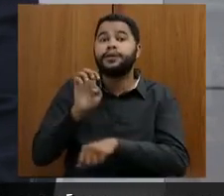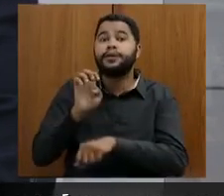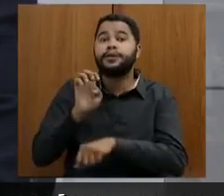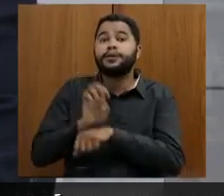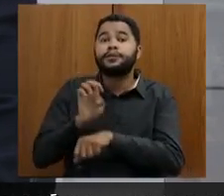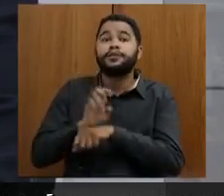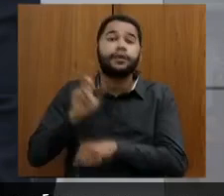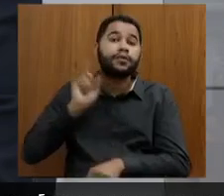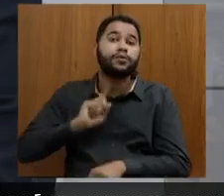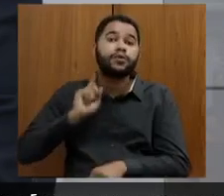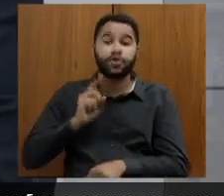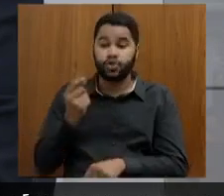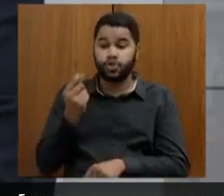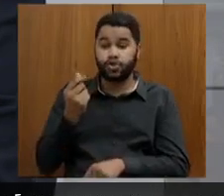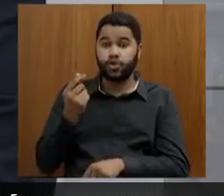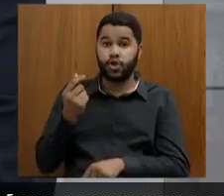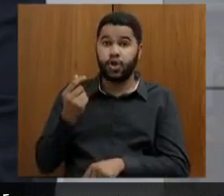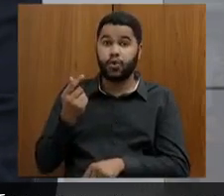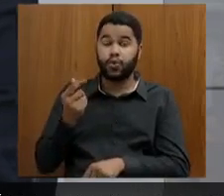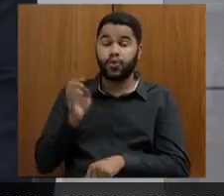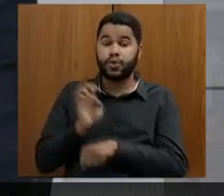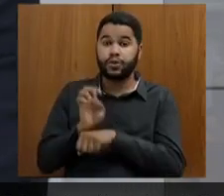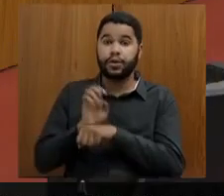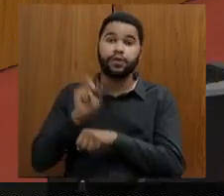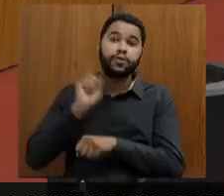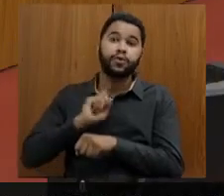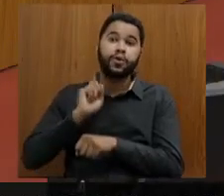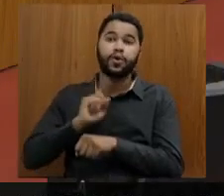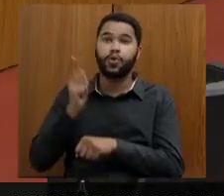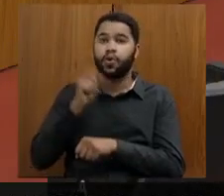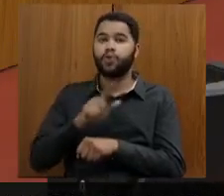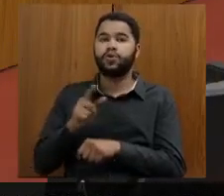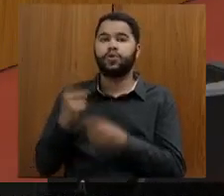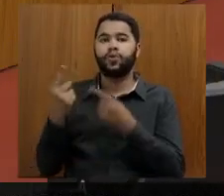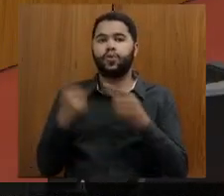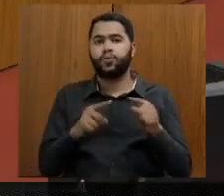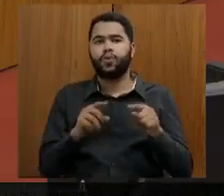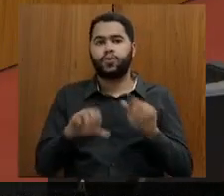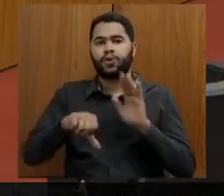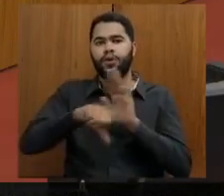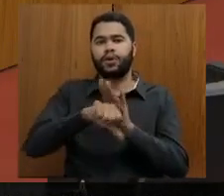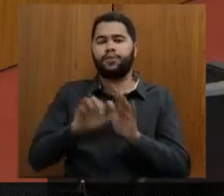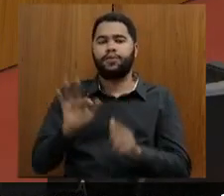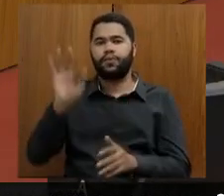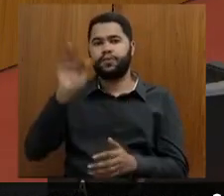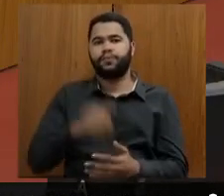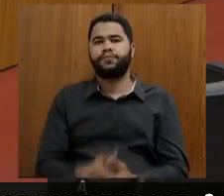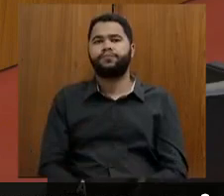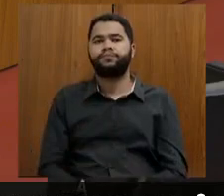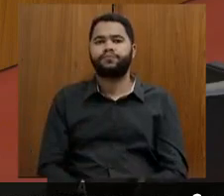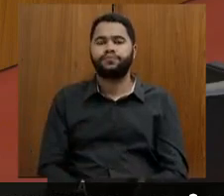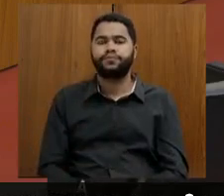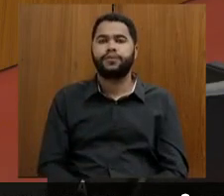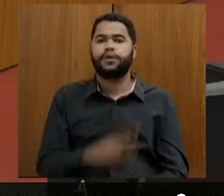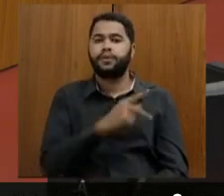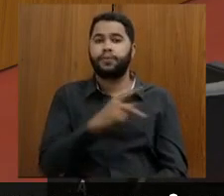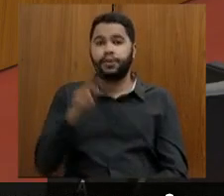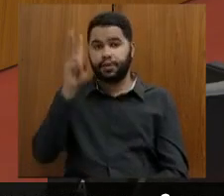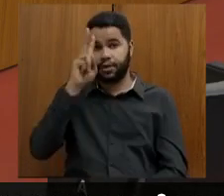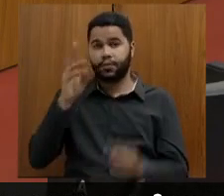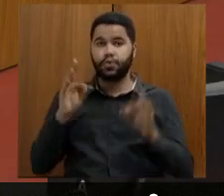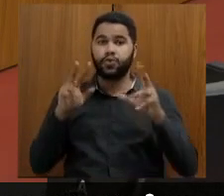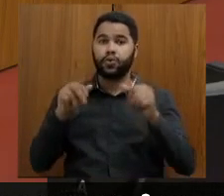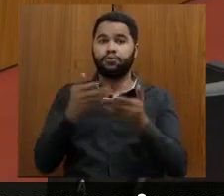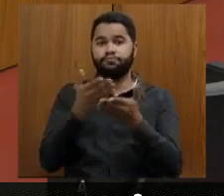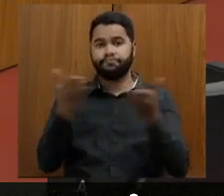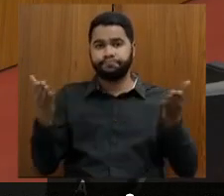estádio mas já estou com dinheiro do Estado de Minas Gerais que foi combatido um crime Federal a presidência lembra a